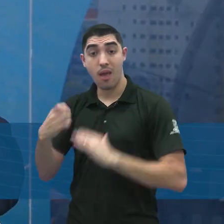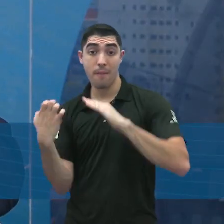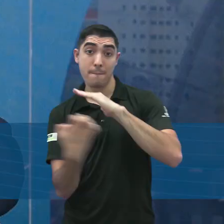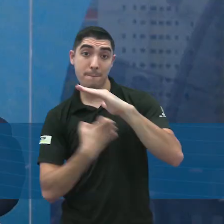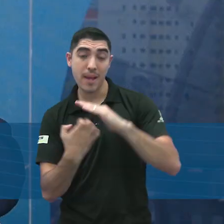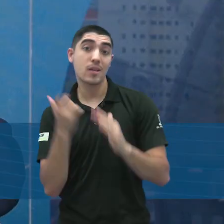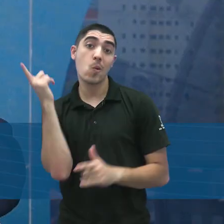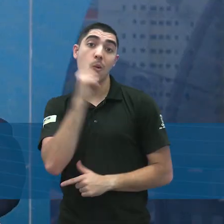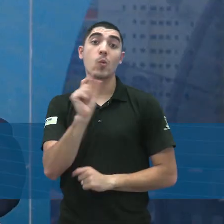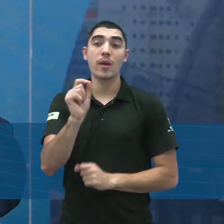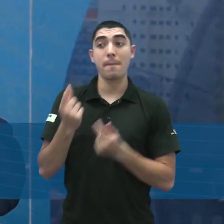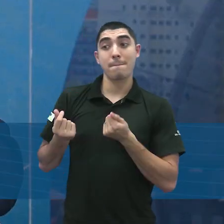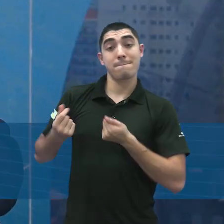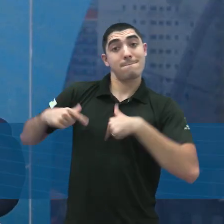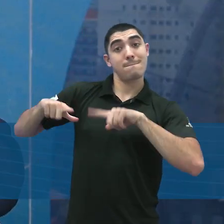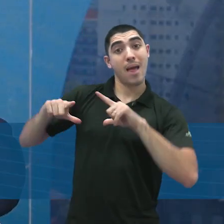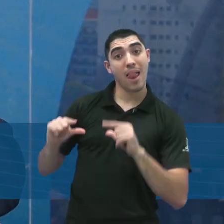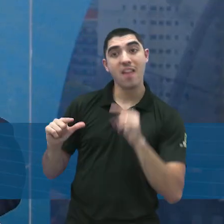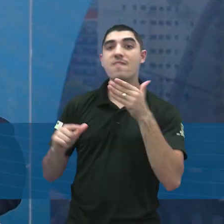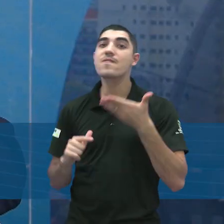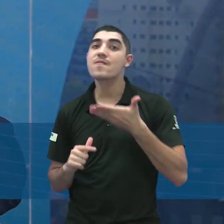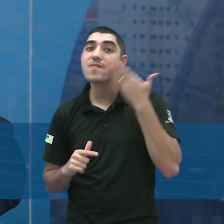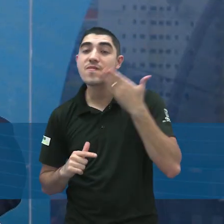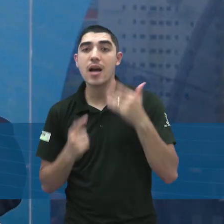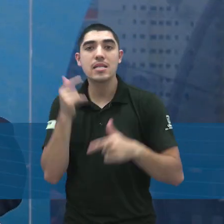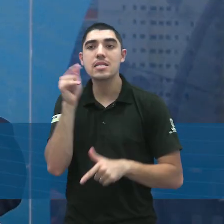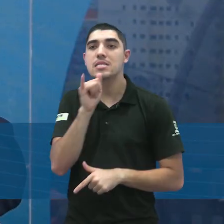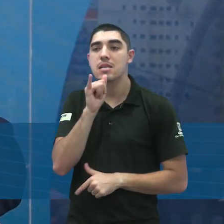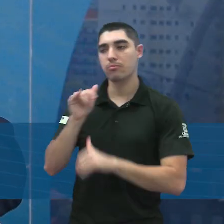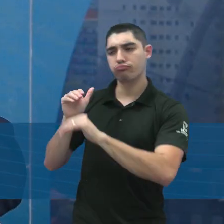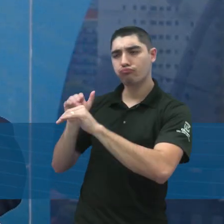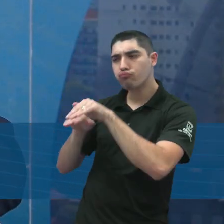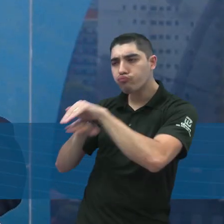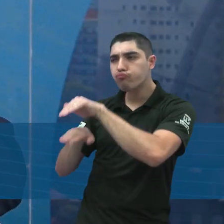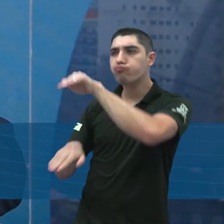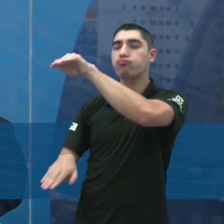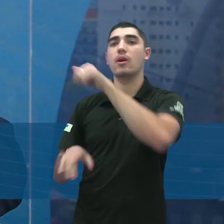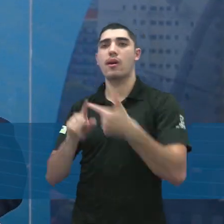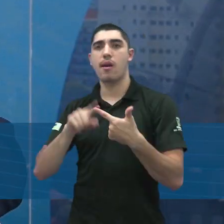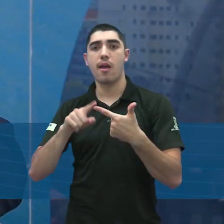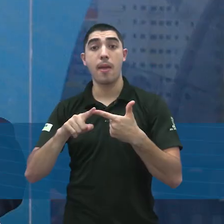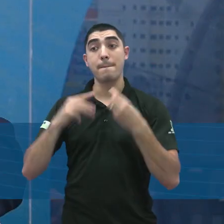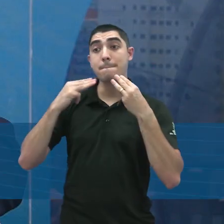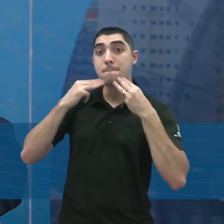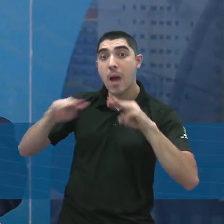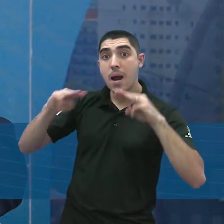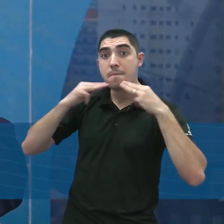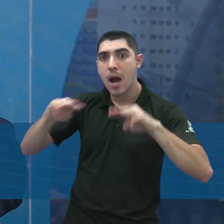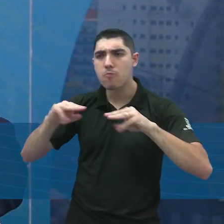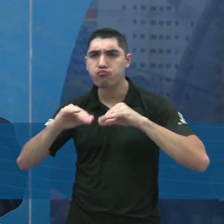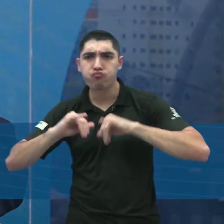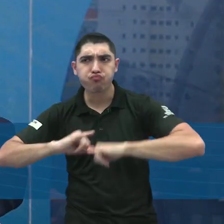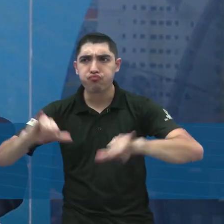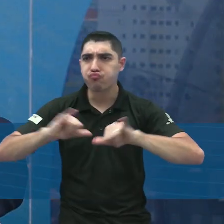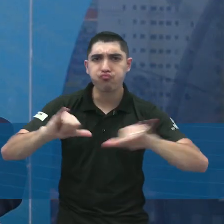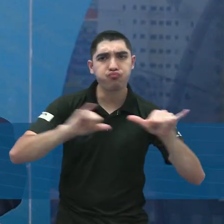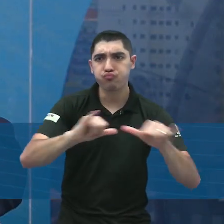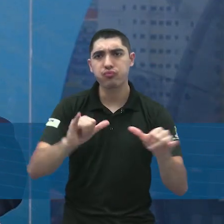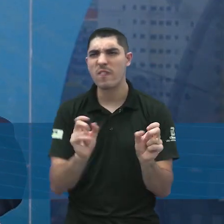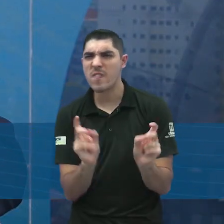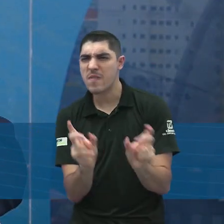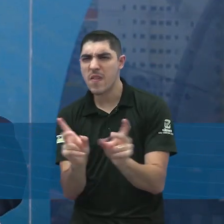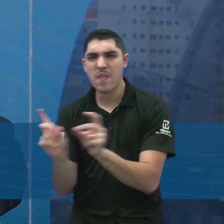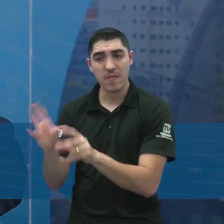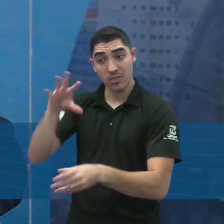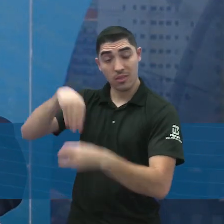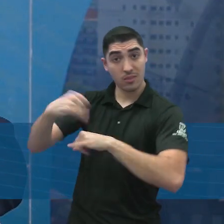nos sistemas também de estoque inteligente, marketing personalizado nas redes digitais, né, uma